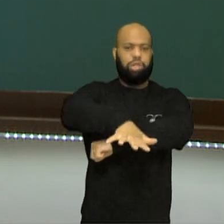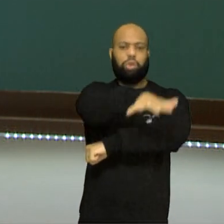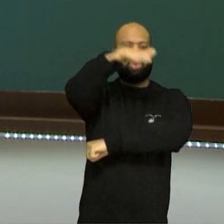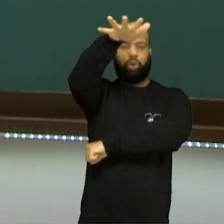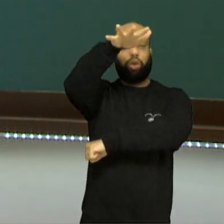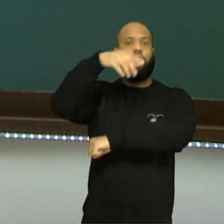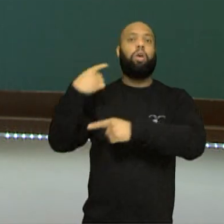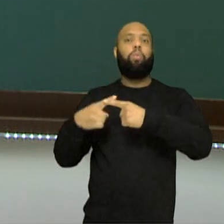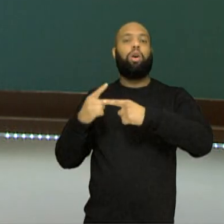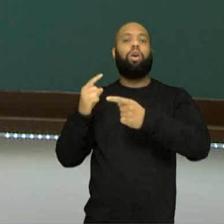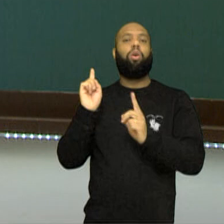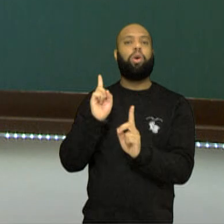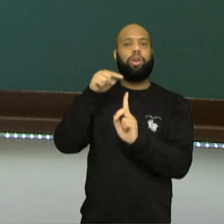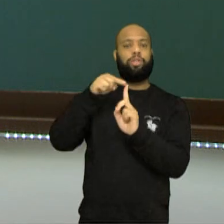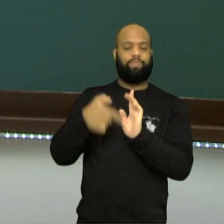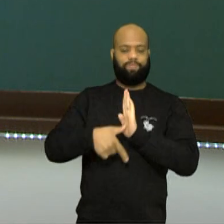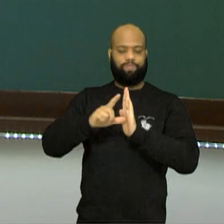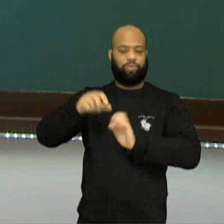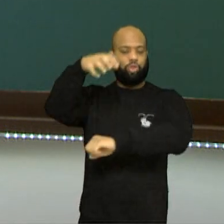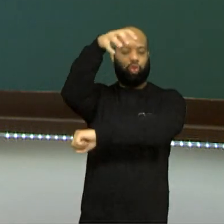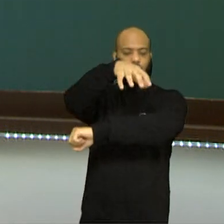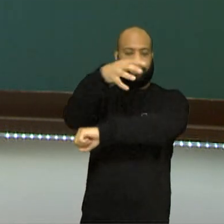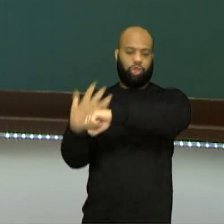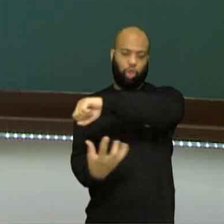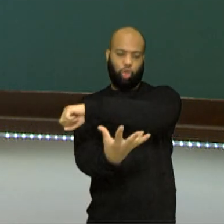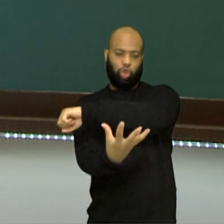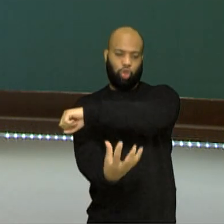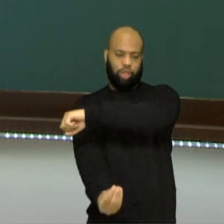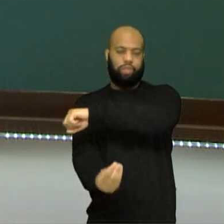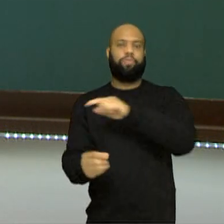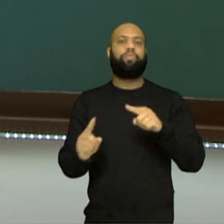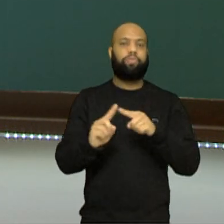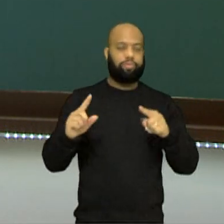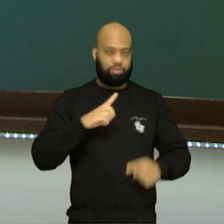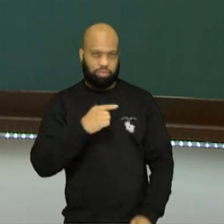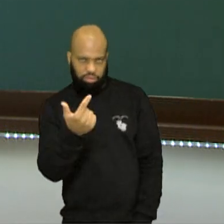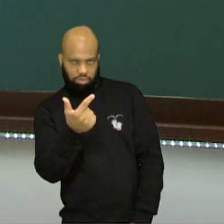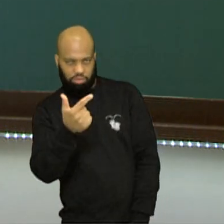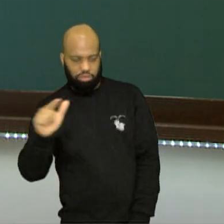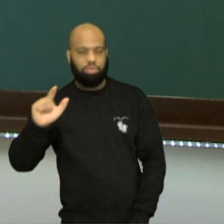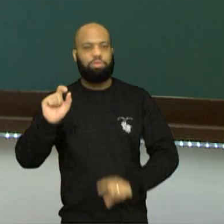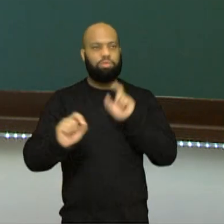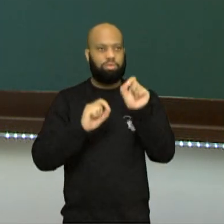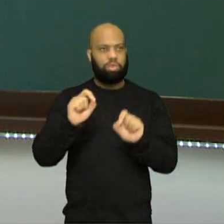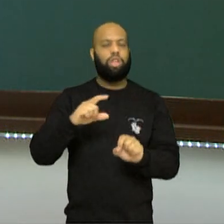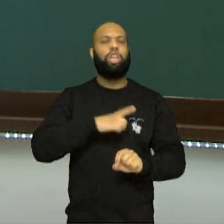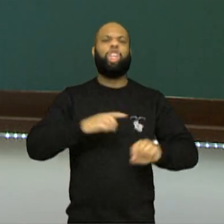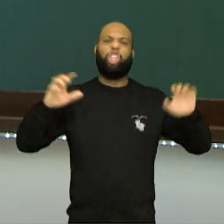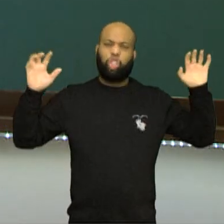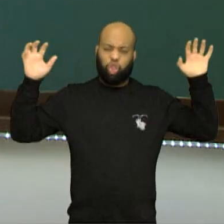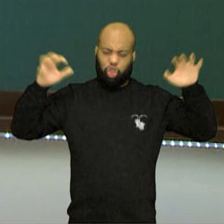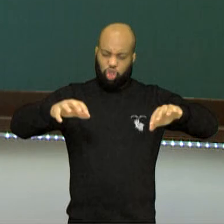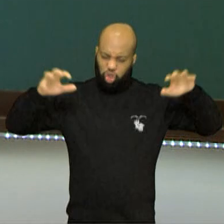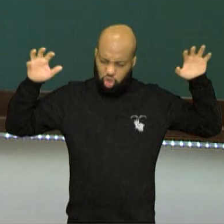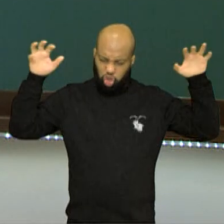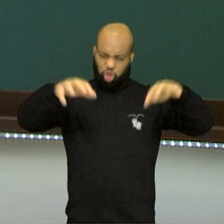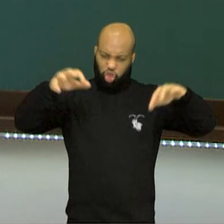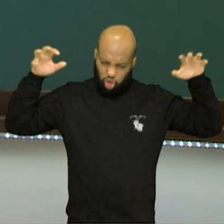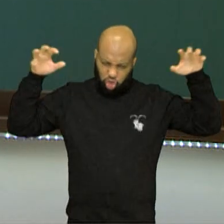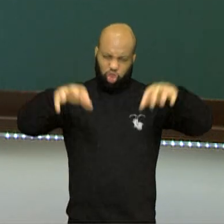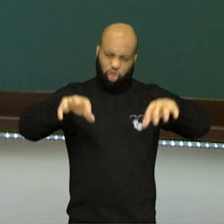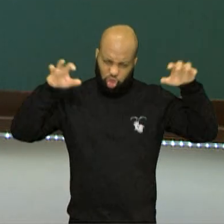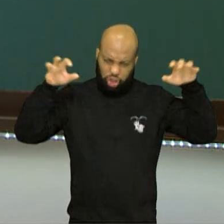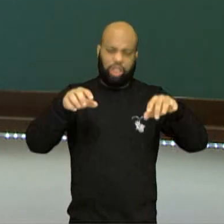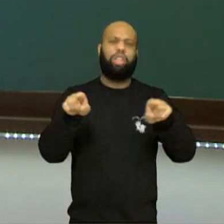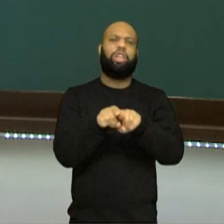não tenha um local para ser absorvida. Uma outra causa é essa grande intensidade das